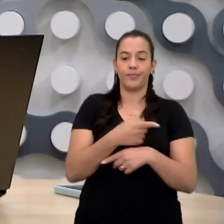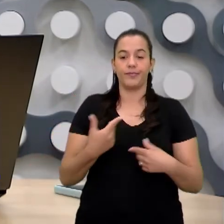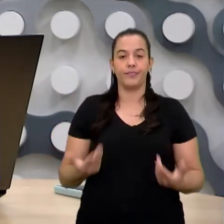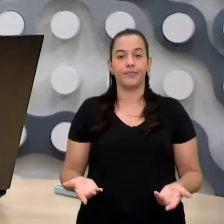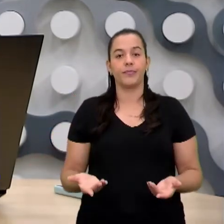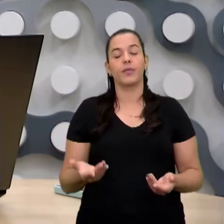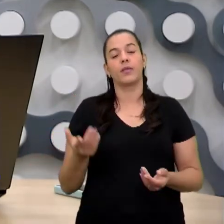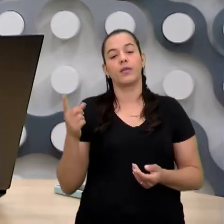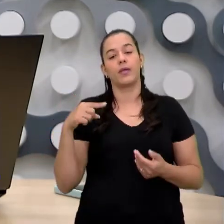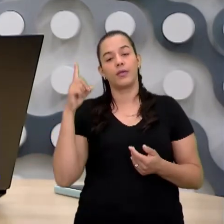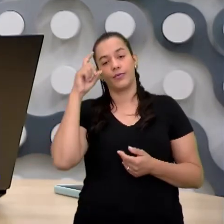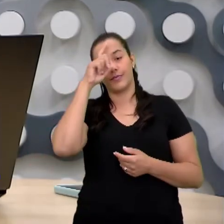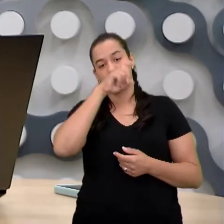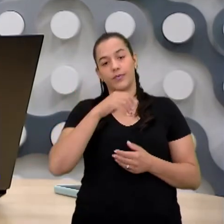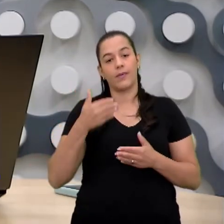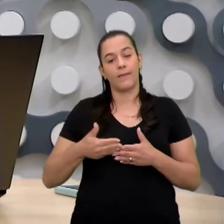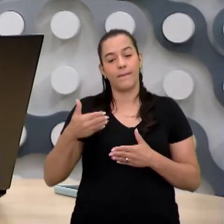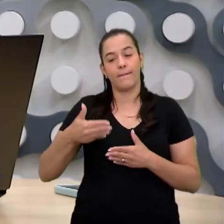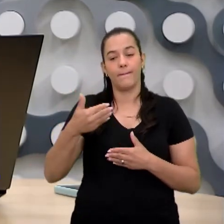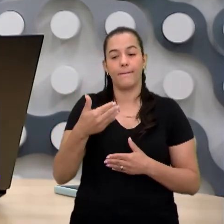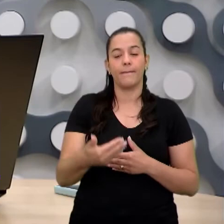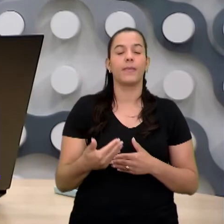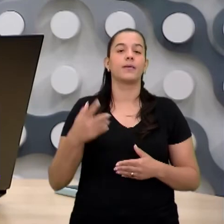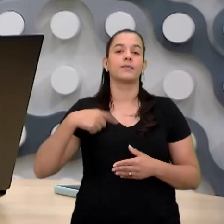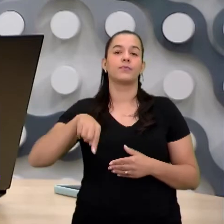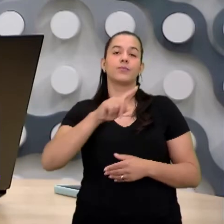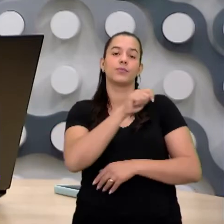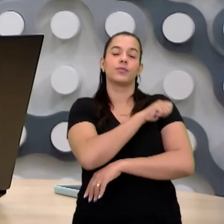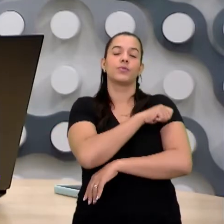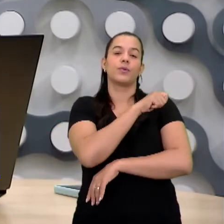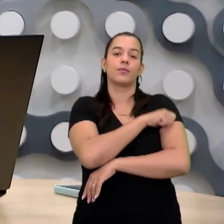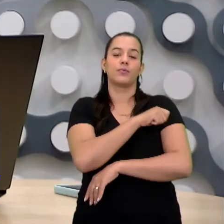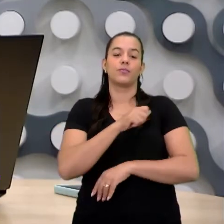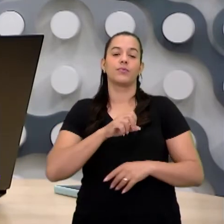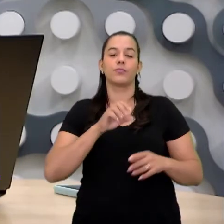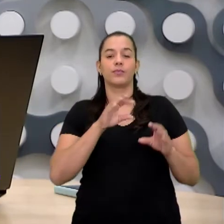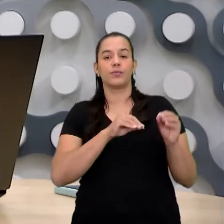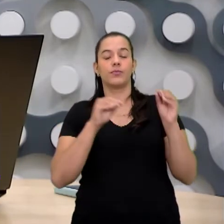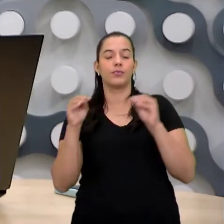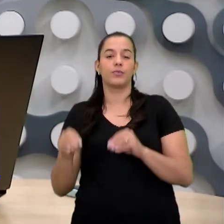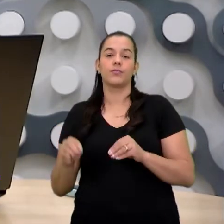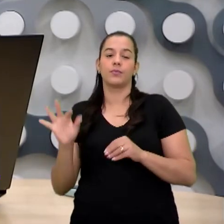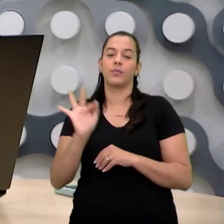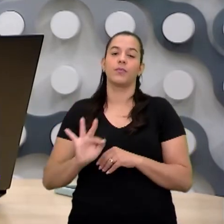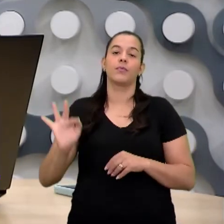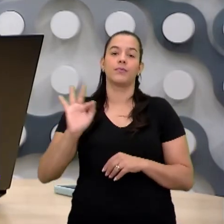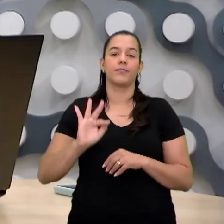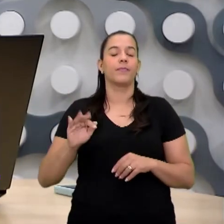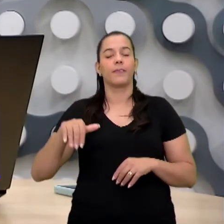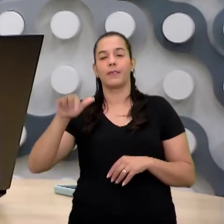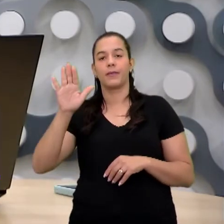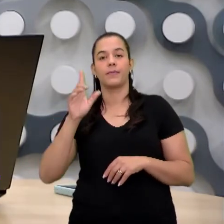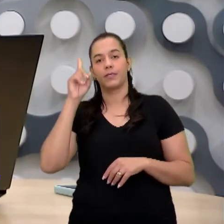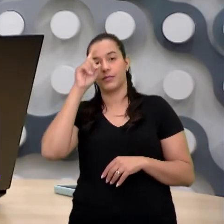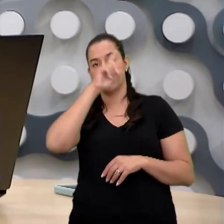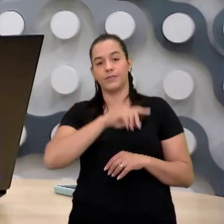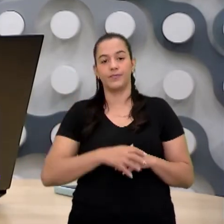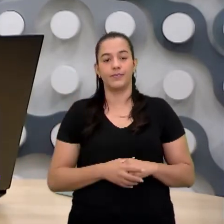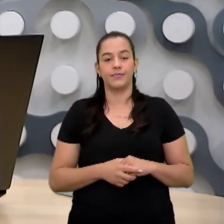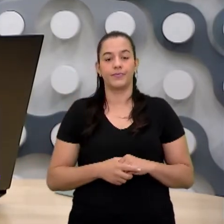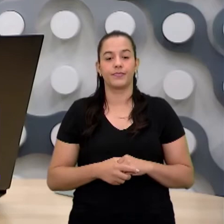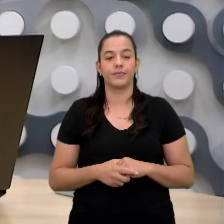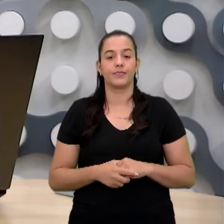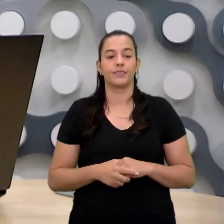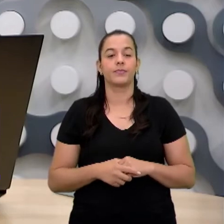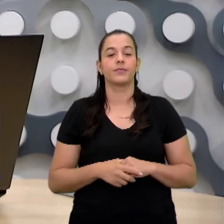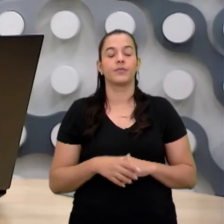efeito aqui é parece que colocam mais dificuldades para os alunos aí saírem do ensino médio e irem para as faculdades. E aí a gente vê